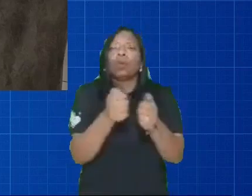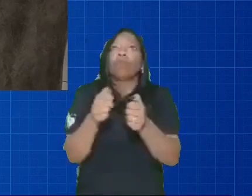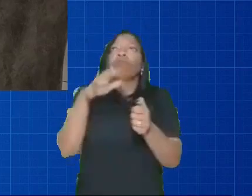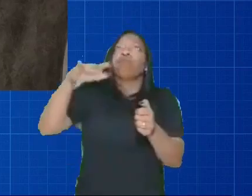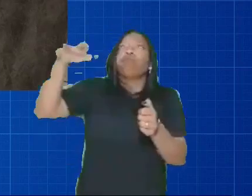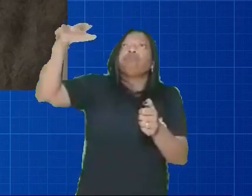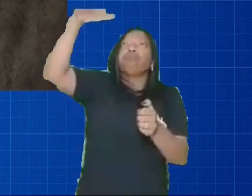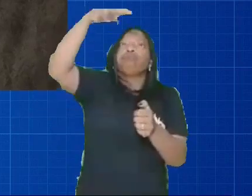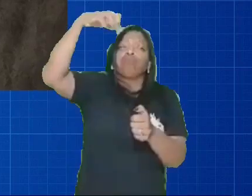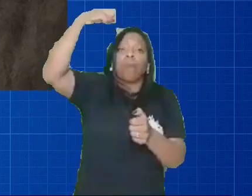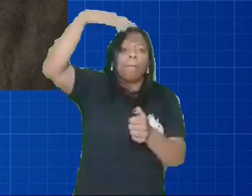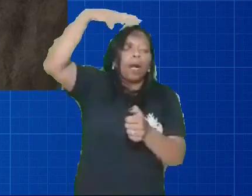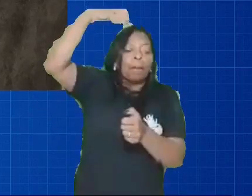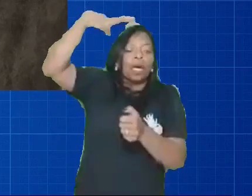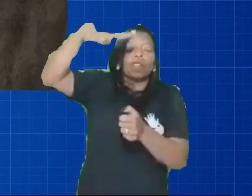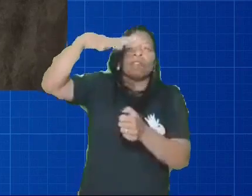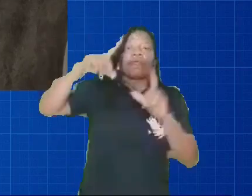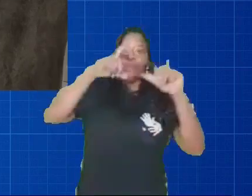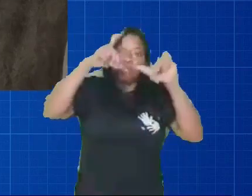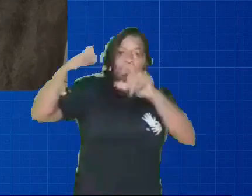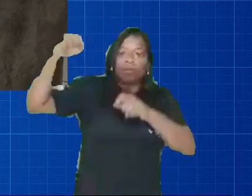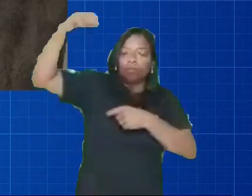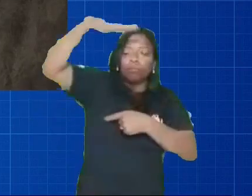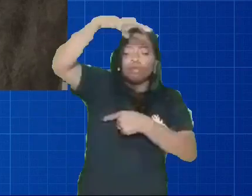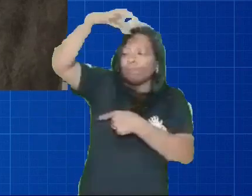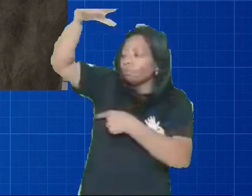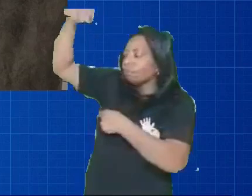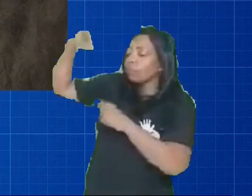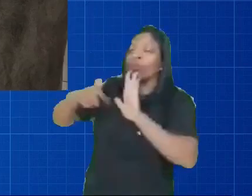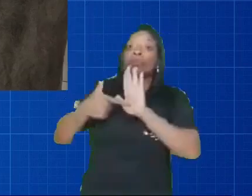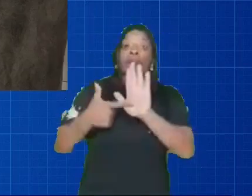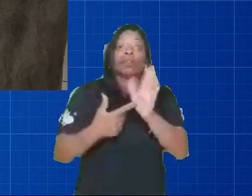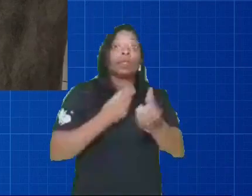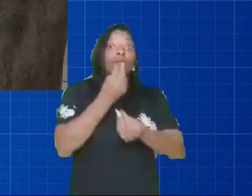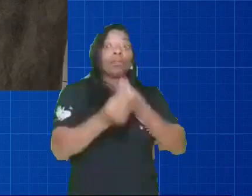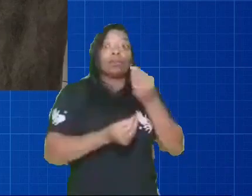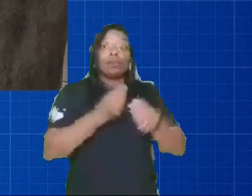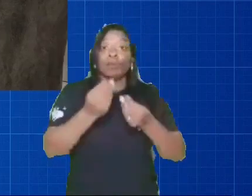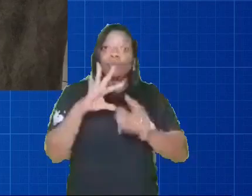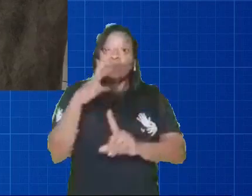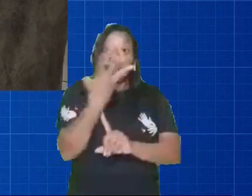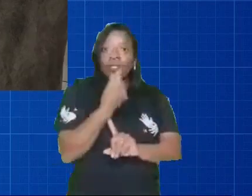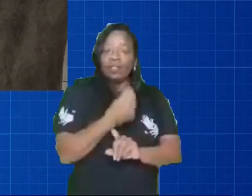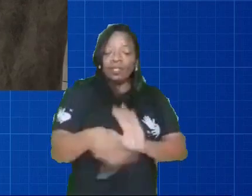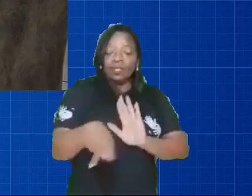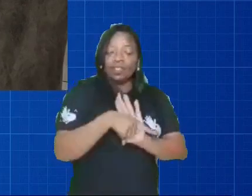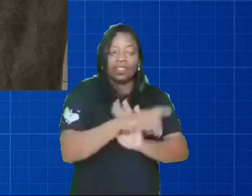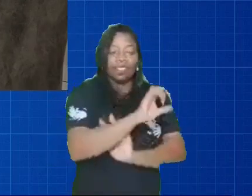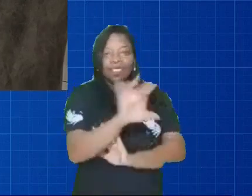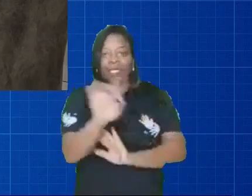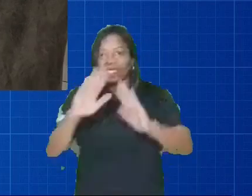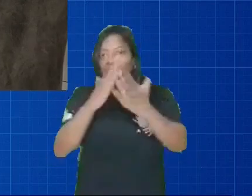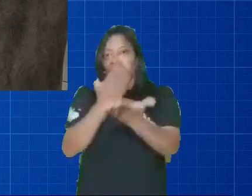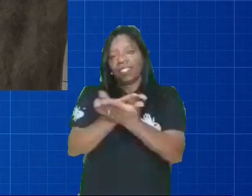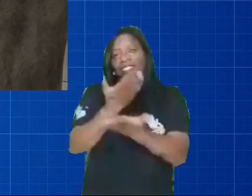a gente chamou de um microambiente. Então as crianças com a obra de arte deles, o lixinho que eles coletaram, e fizemos imagens também de